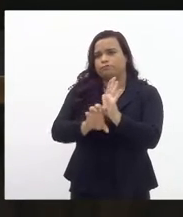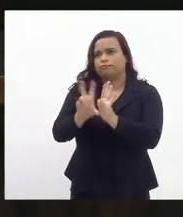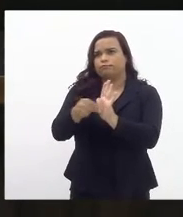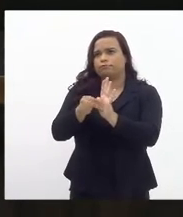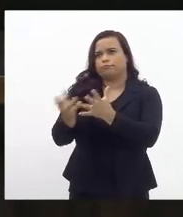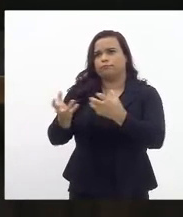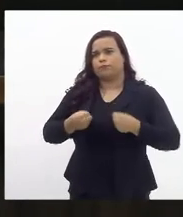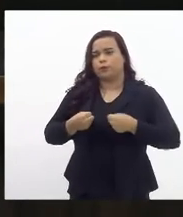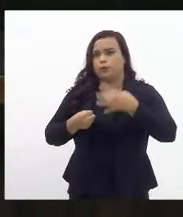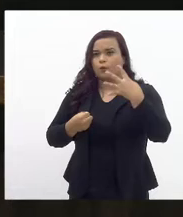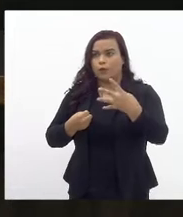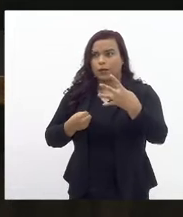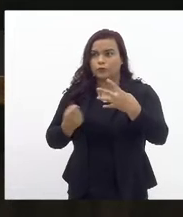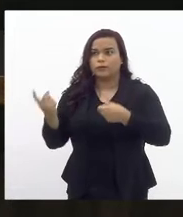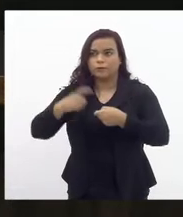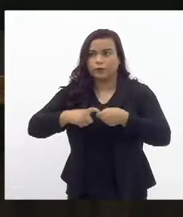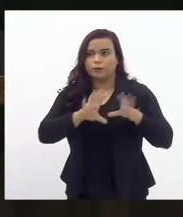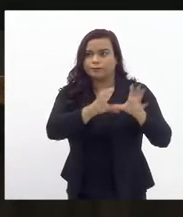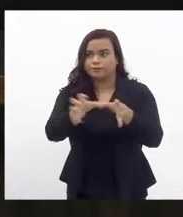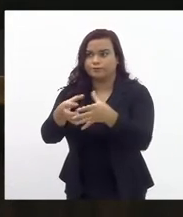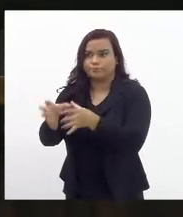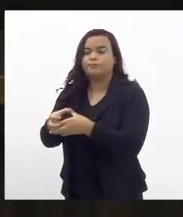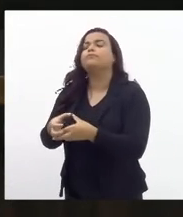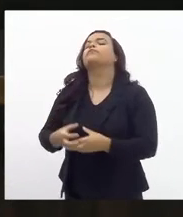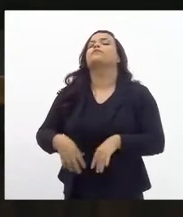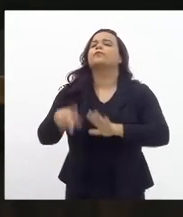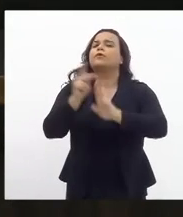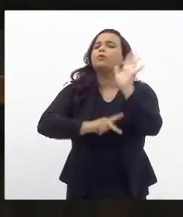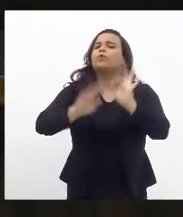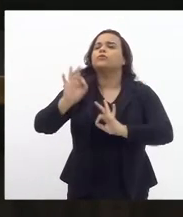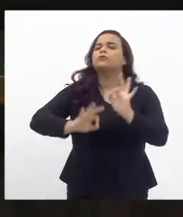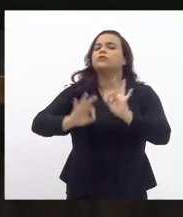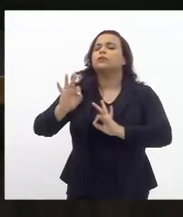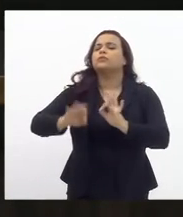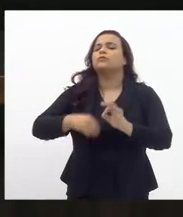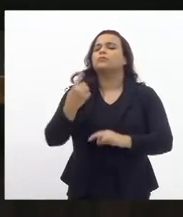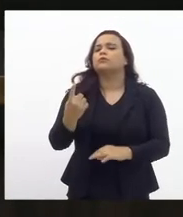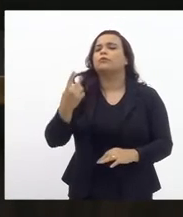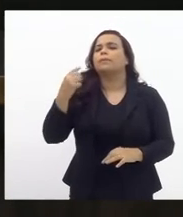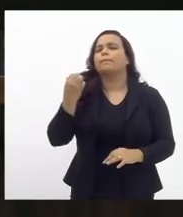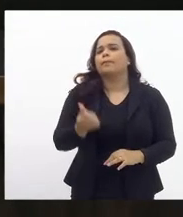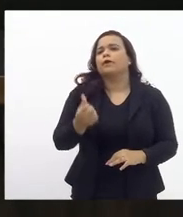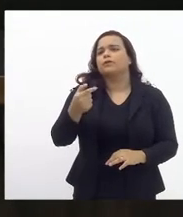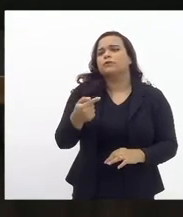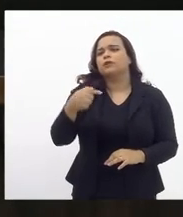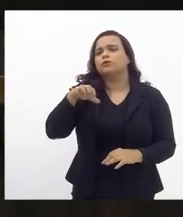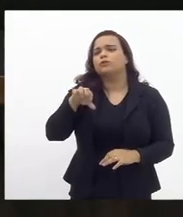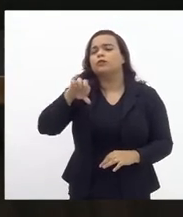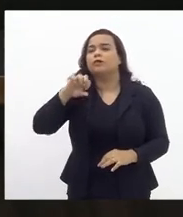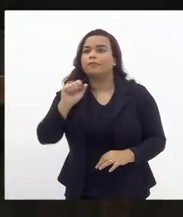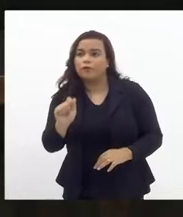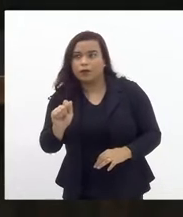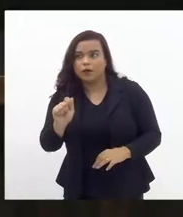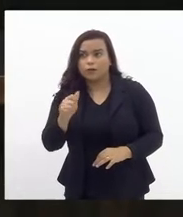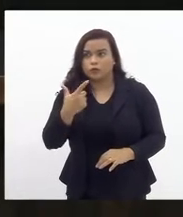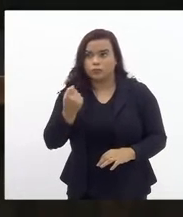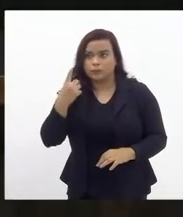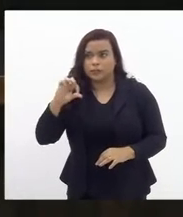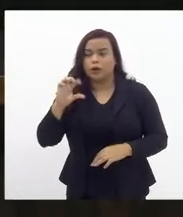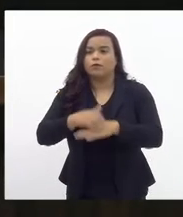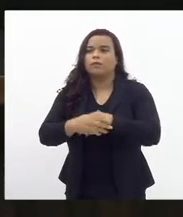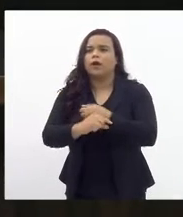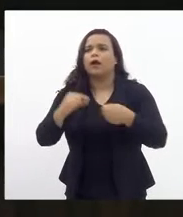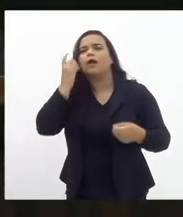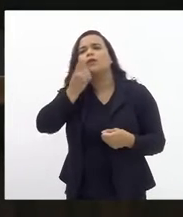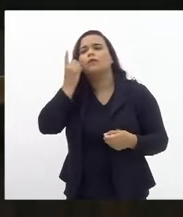às comissões. Anuncio o projeto de lei número 1679-A de 2019, de autoria da deputada Marta Rocha, que institui o